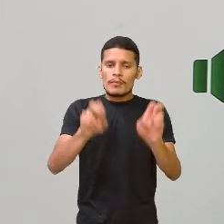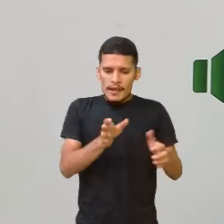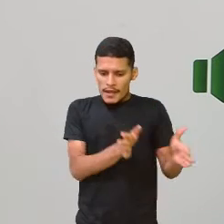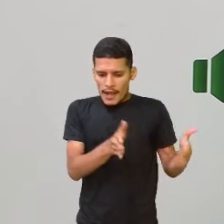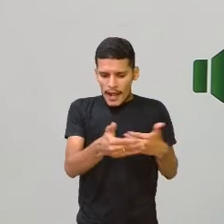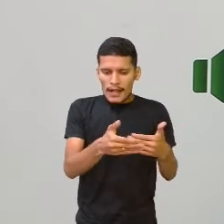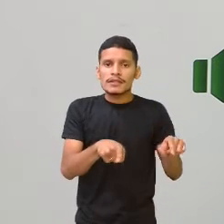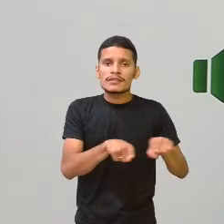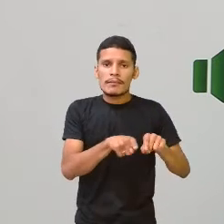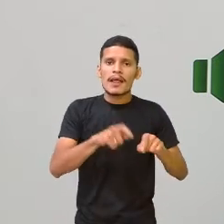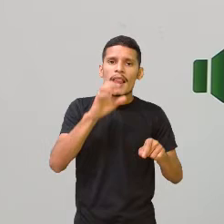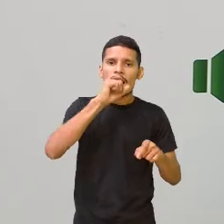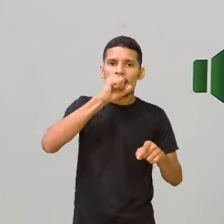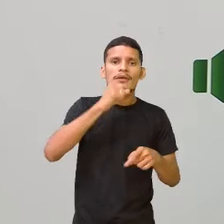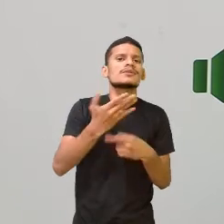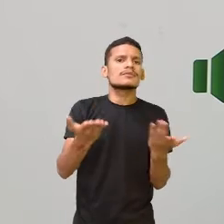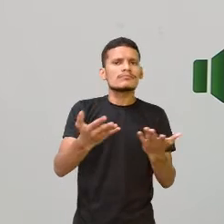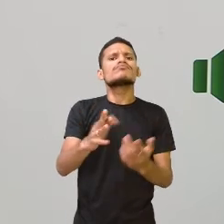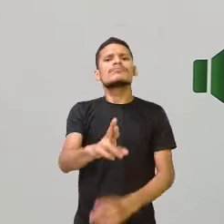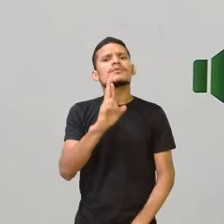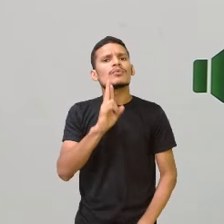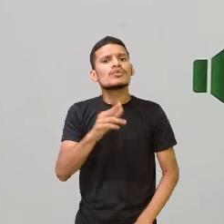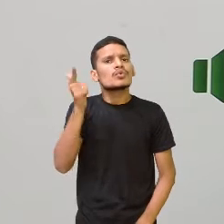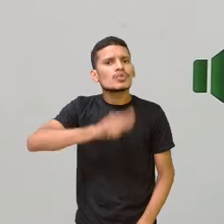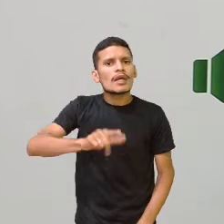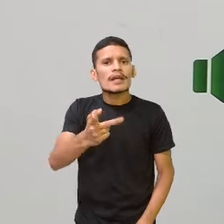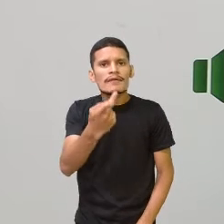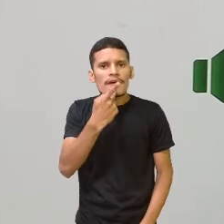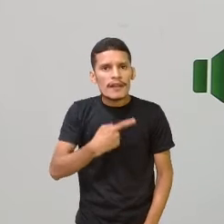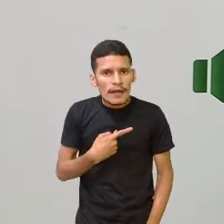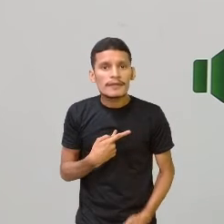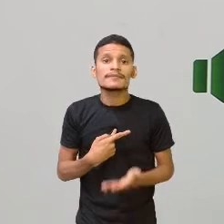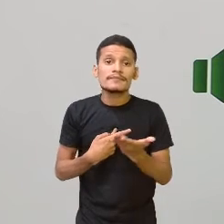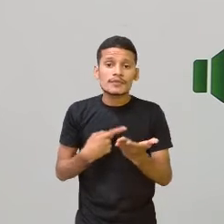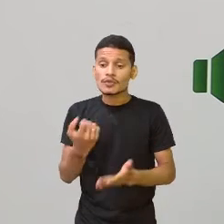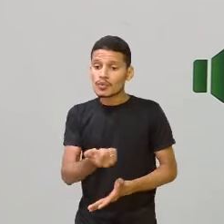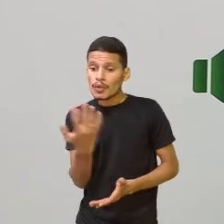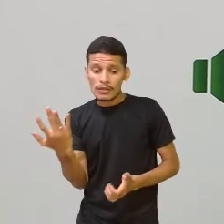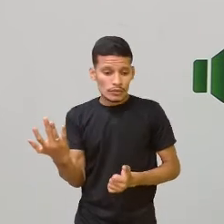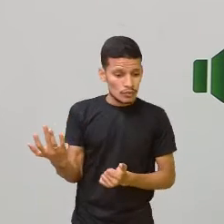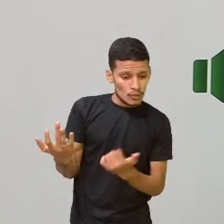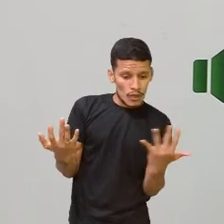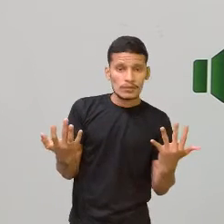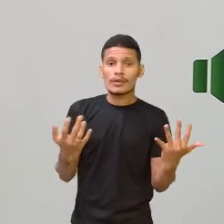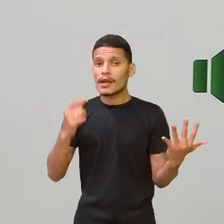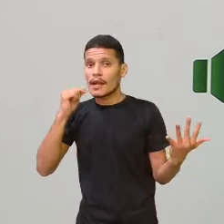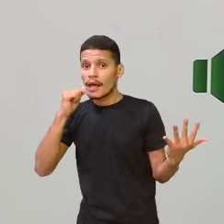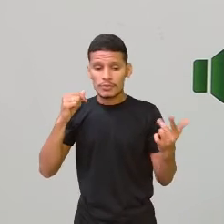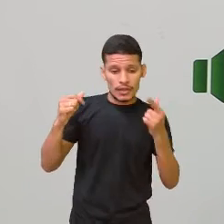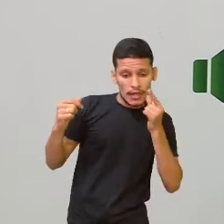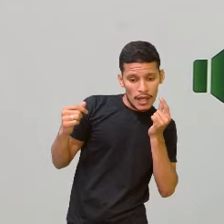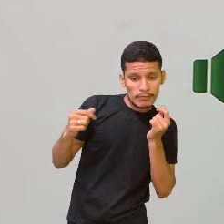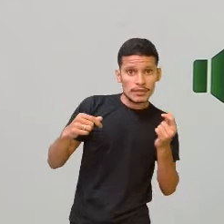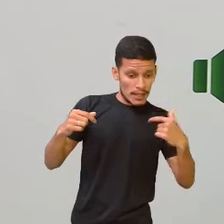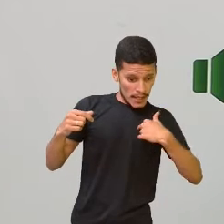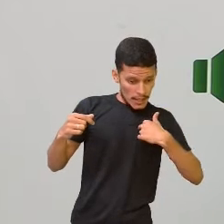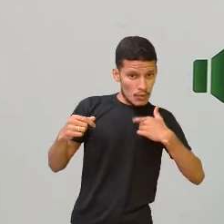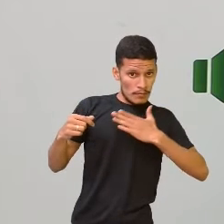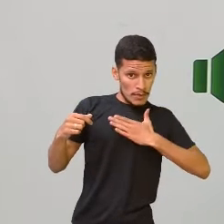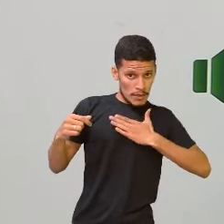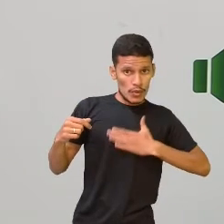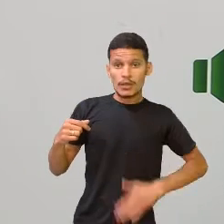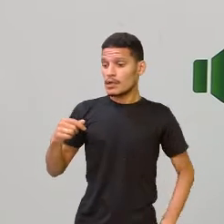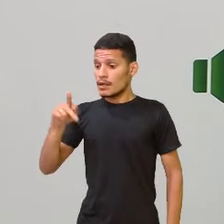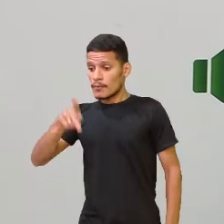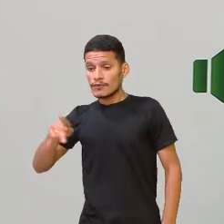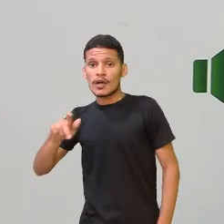das laranjas. E aí? Já consegue me dizer quantos lápis ficaremos? Eu e